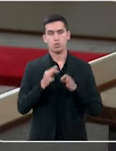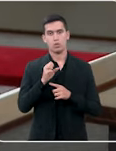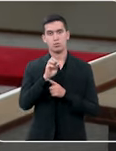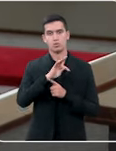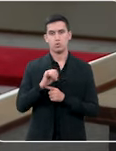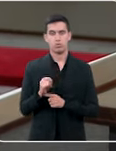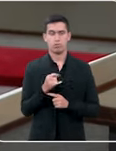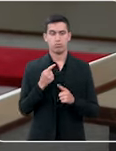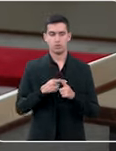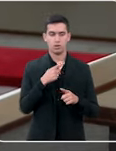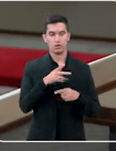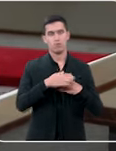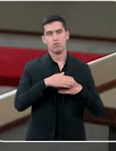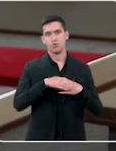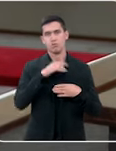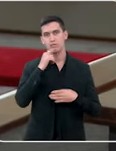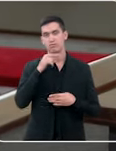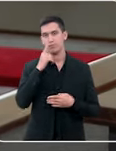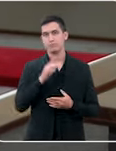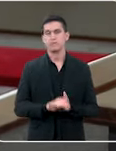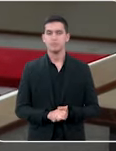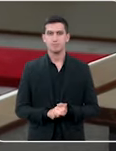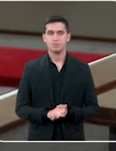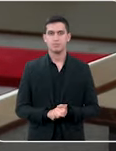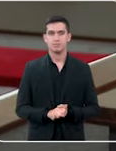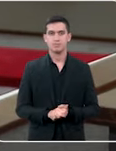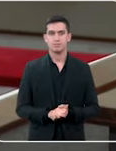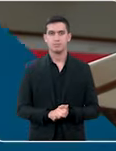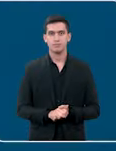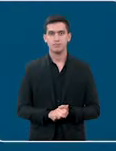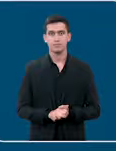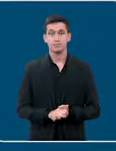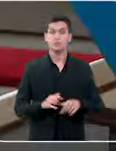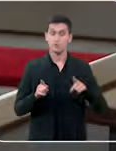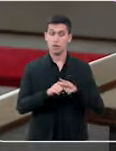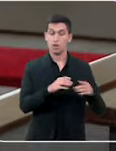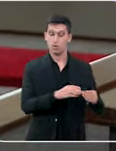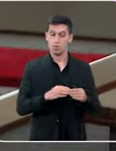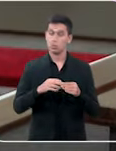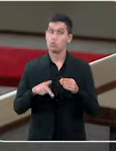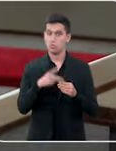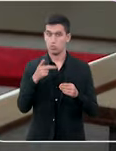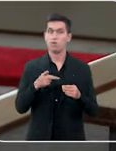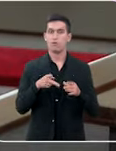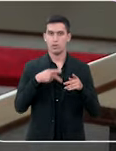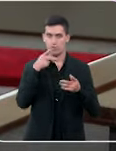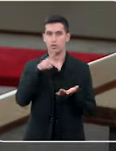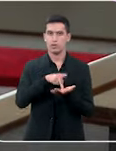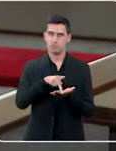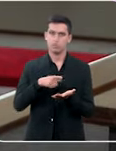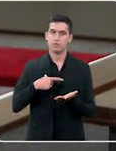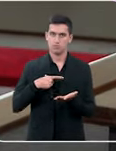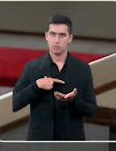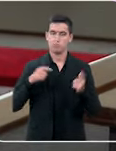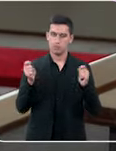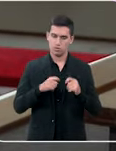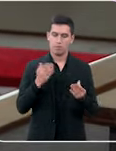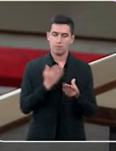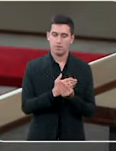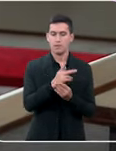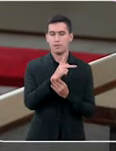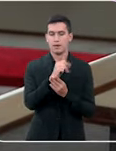pelo STJ por indevida supressão de instância. E a segunda turma confirmou ser válido o